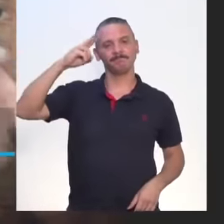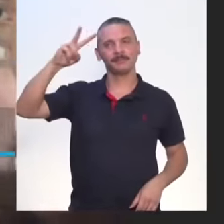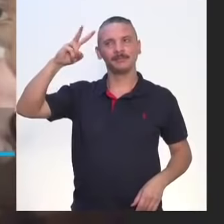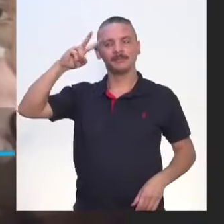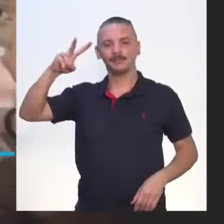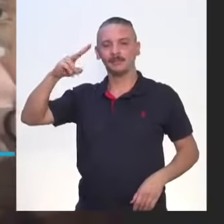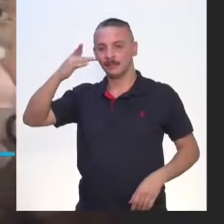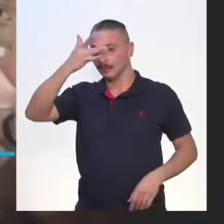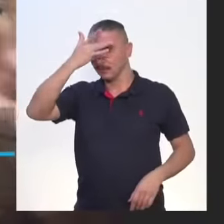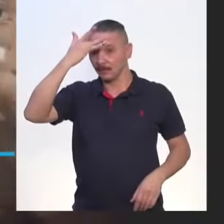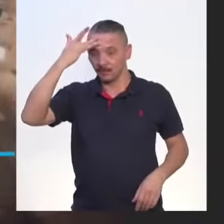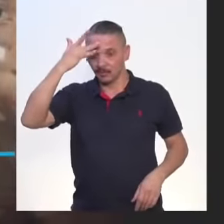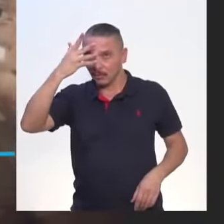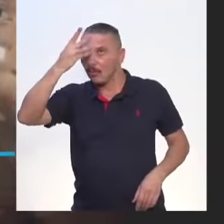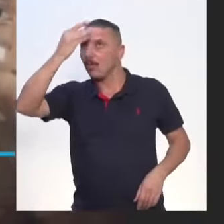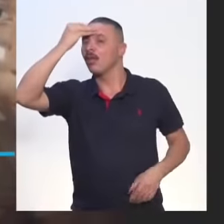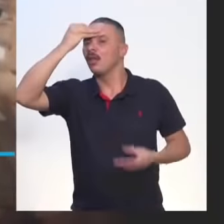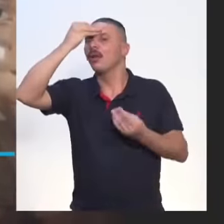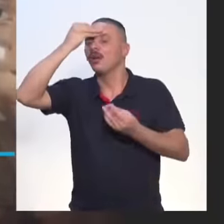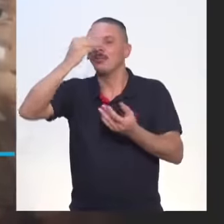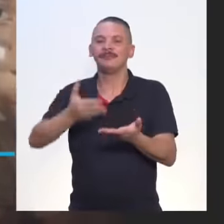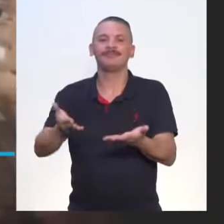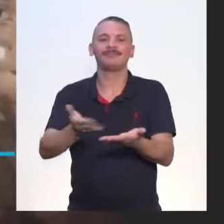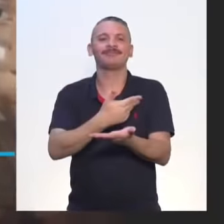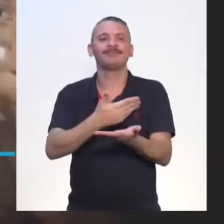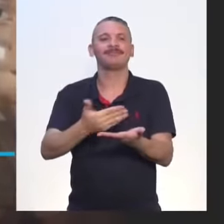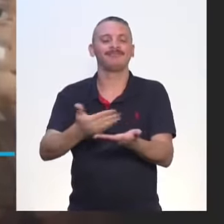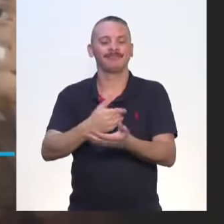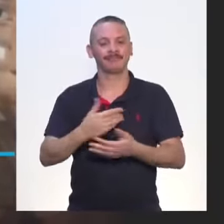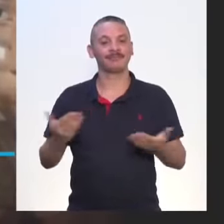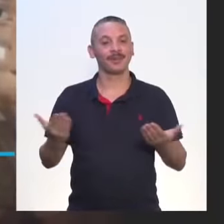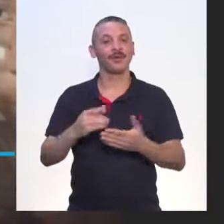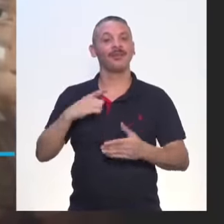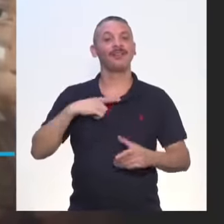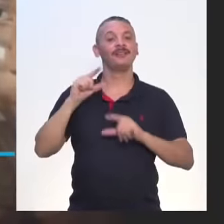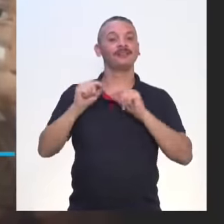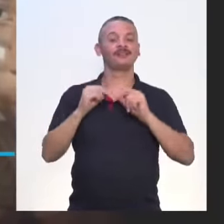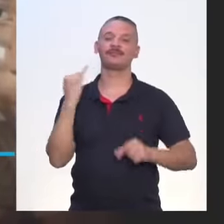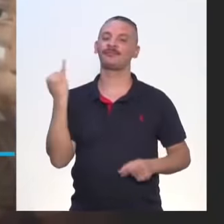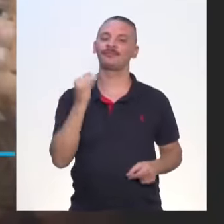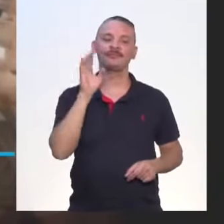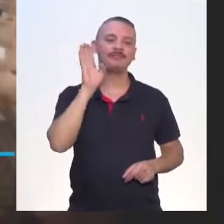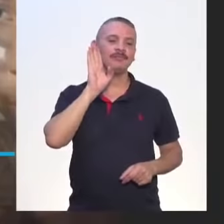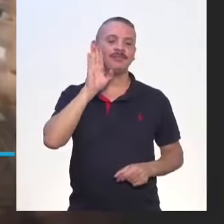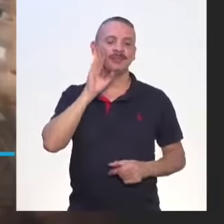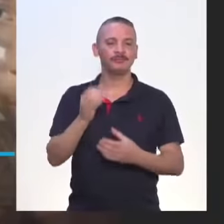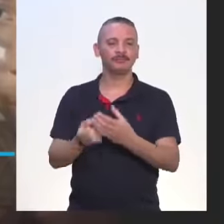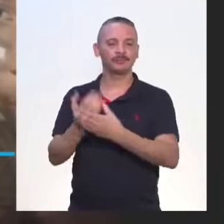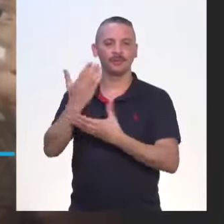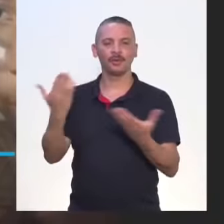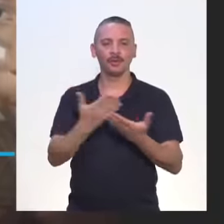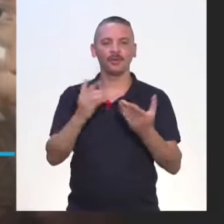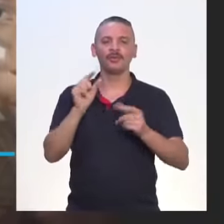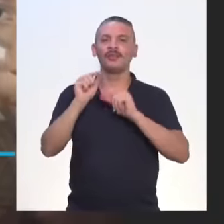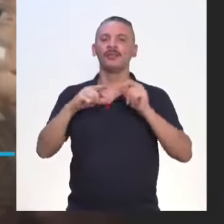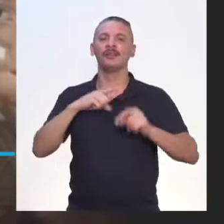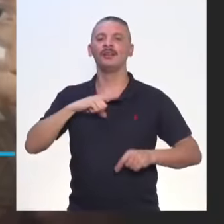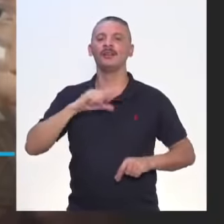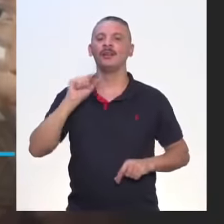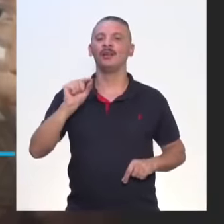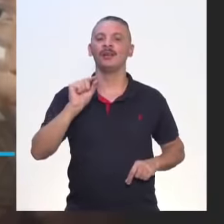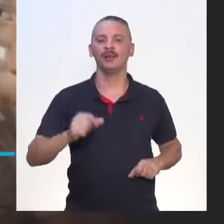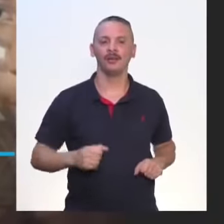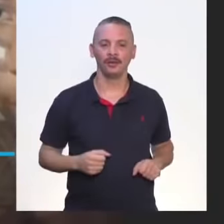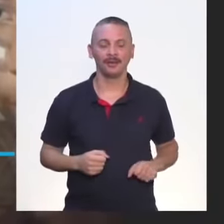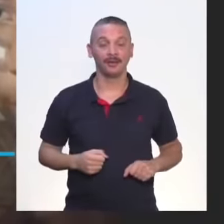guardadas em livros. E hoje em dia tem uma figura que é muito bacana, que eu acho que está surgindo na cidade com muita força, que